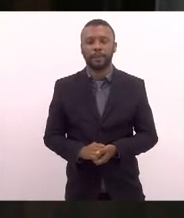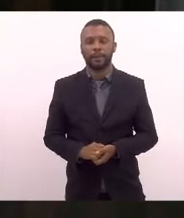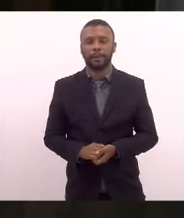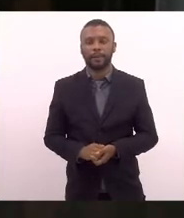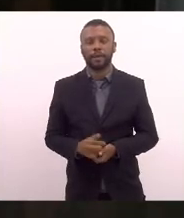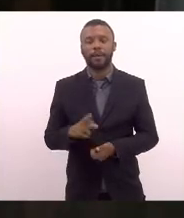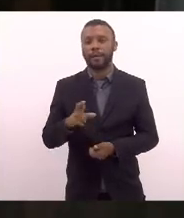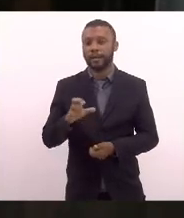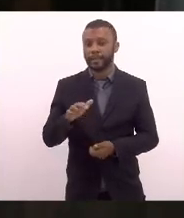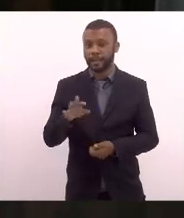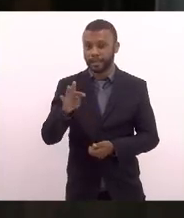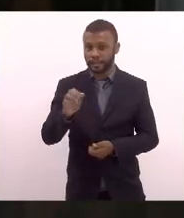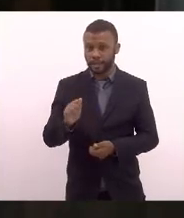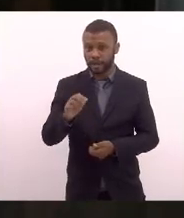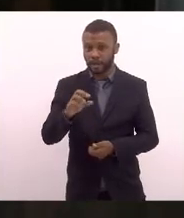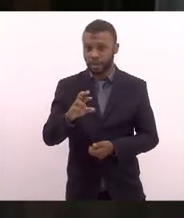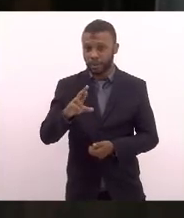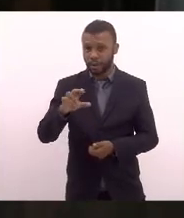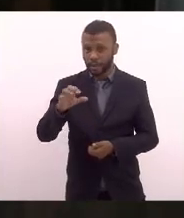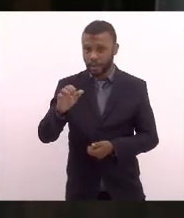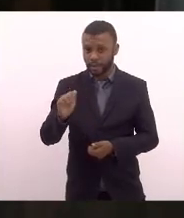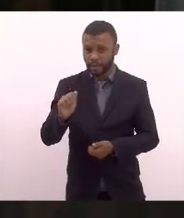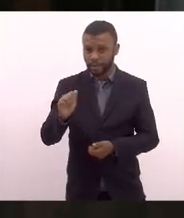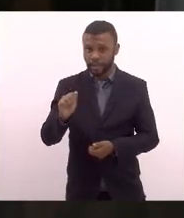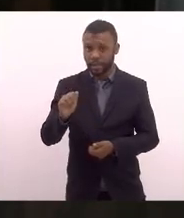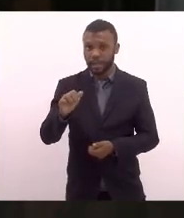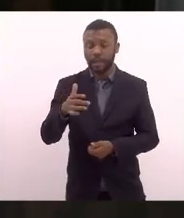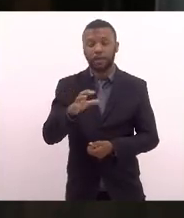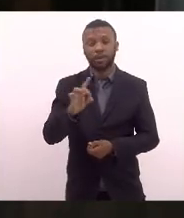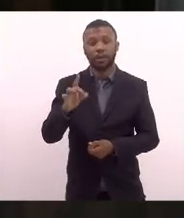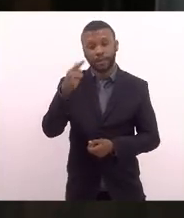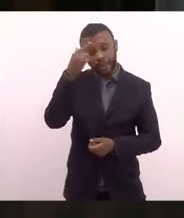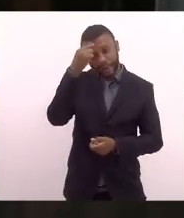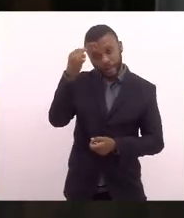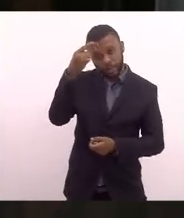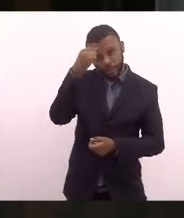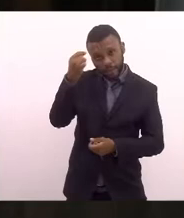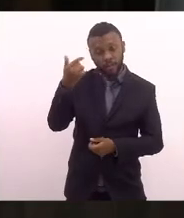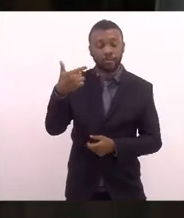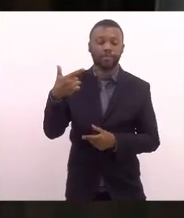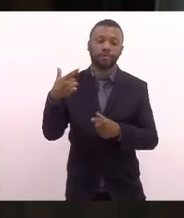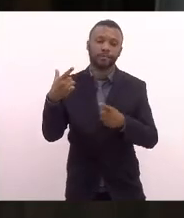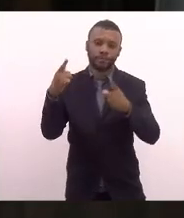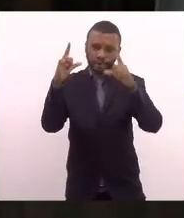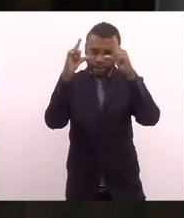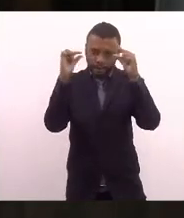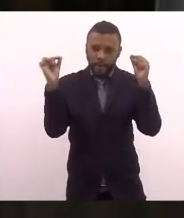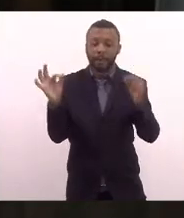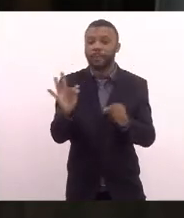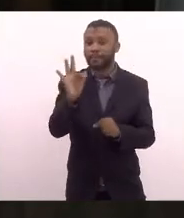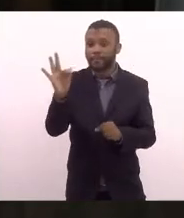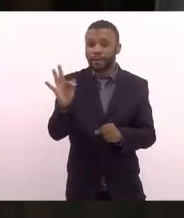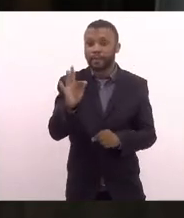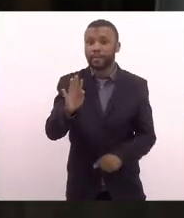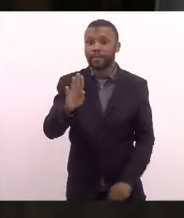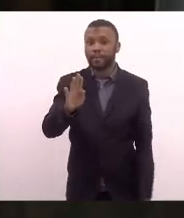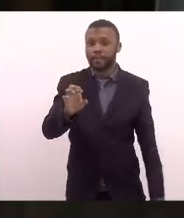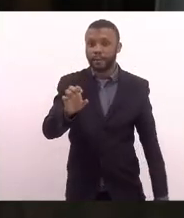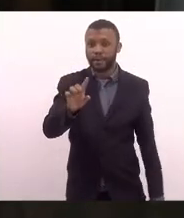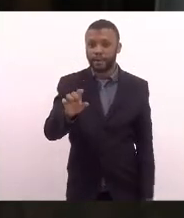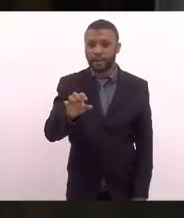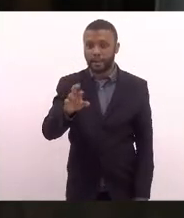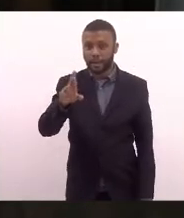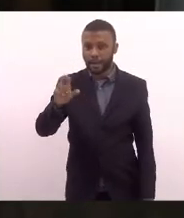Renata Correia Bezerra de Araújo, coordenadora da graduação de enfermagem da Faculdade Bezerra de Araújo.